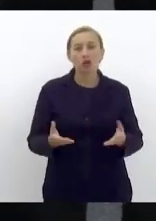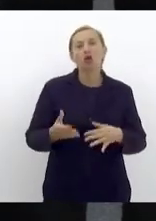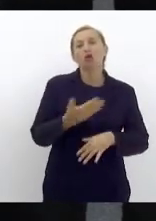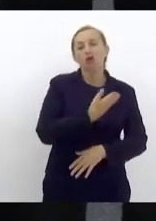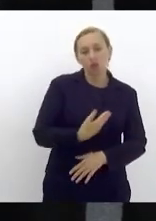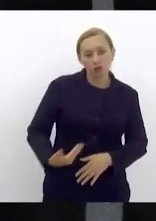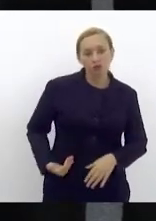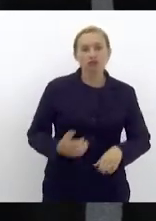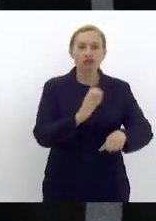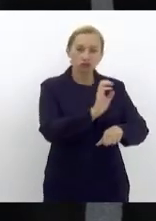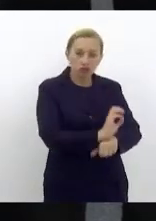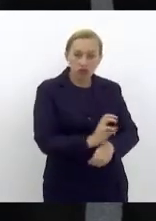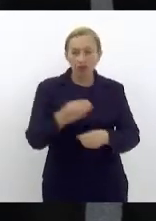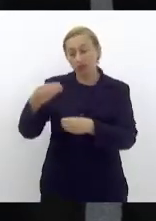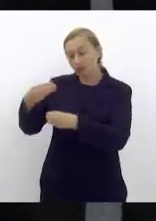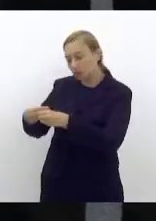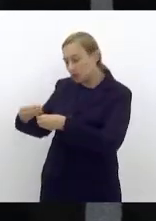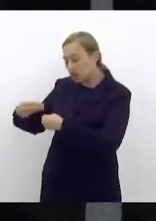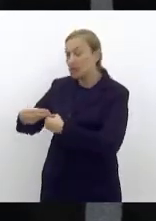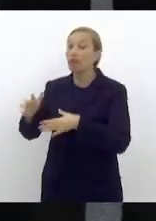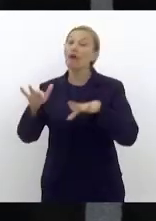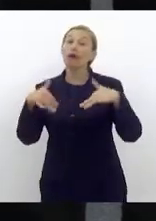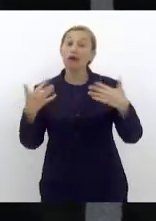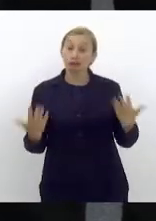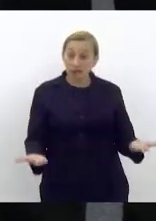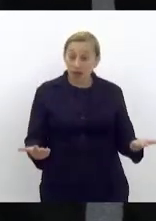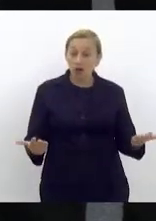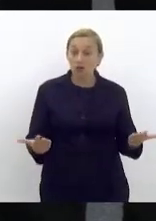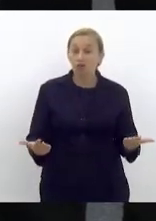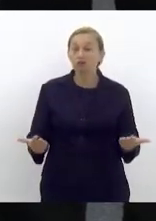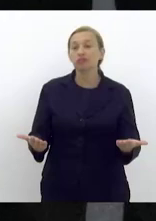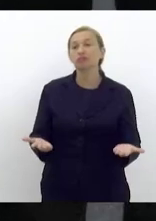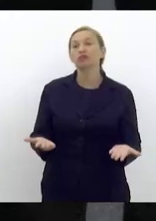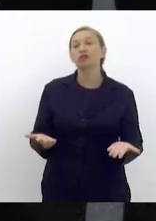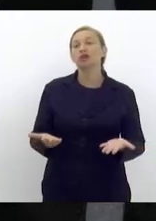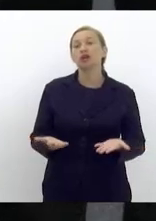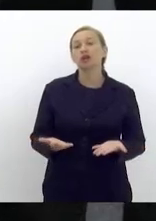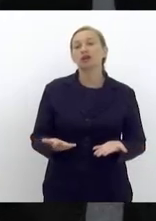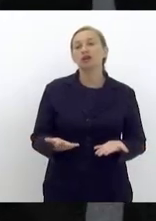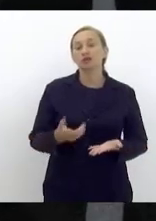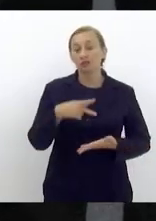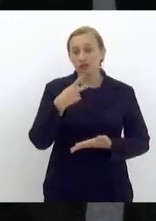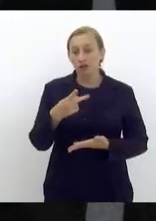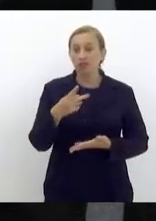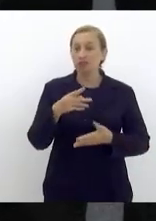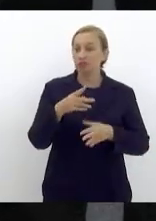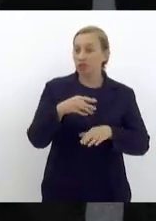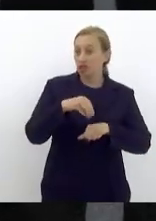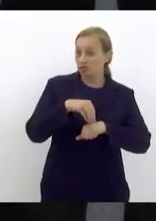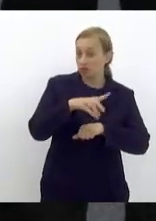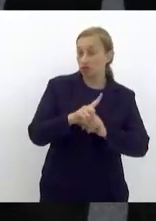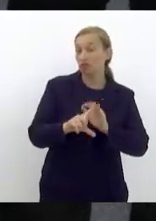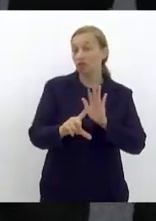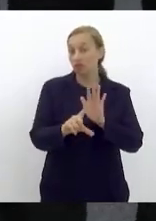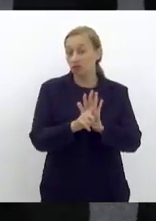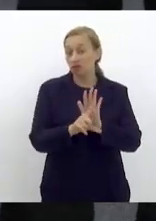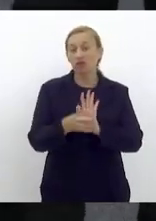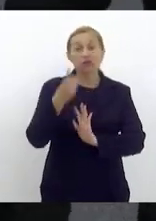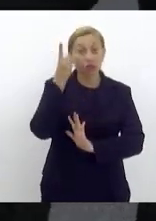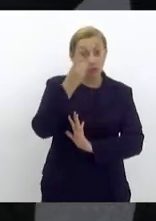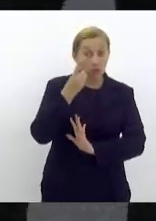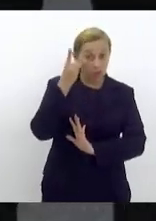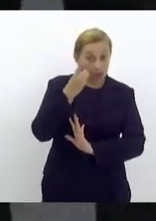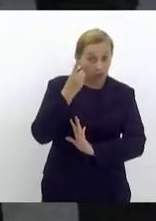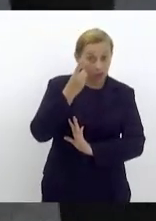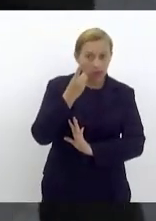do Estado e os municípios. Então, faço votos que a indicação legislativa da deputada,